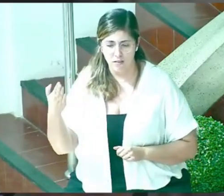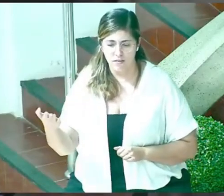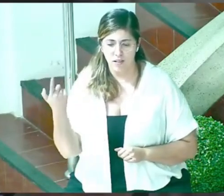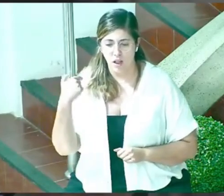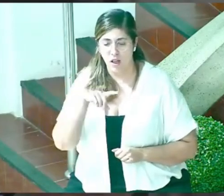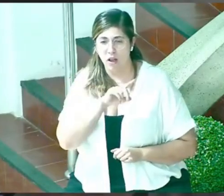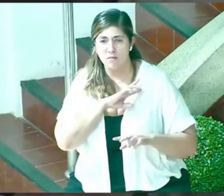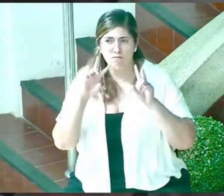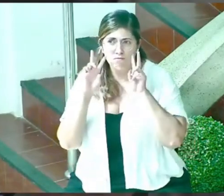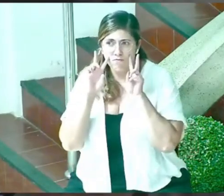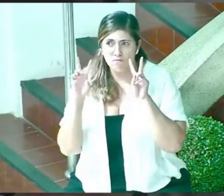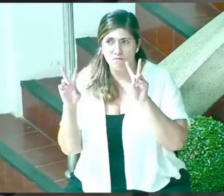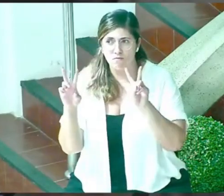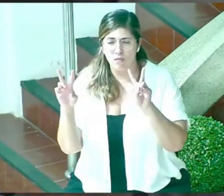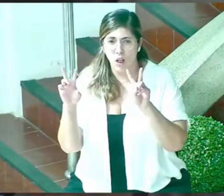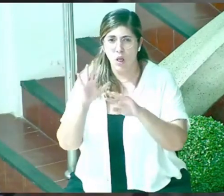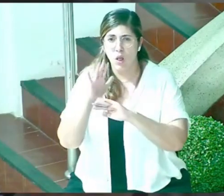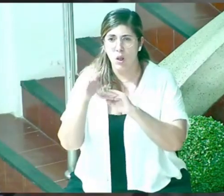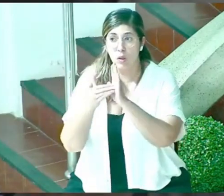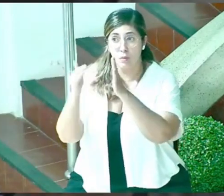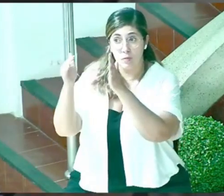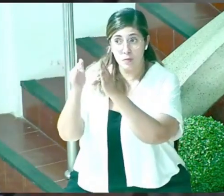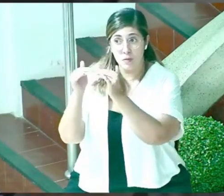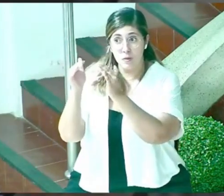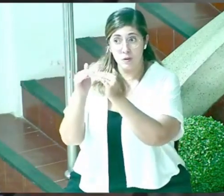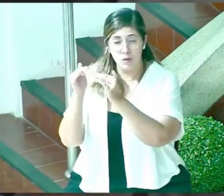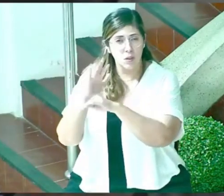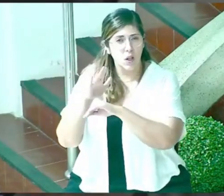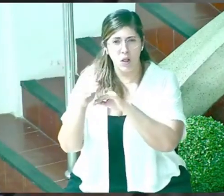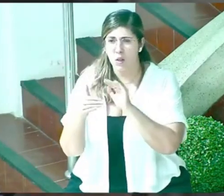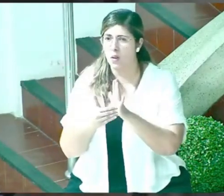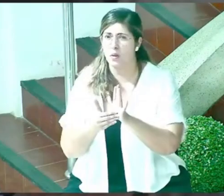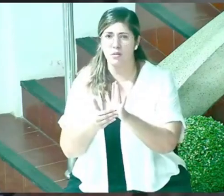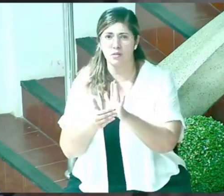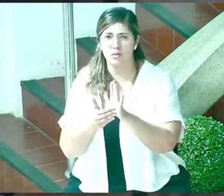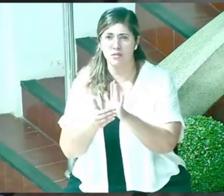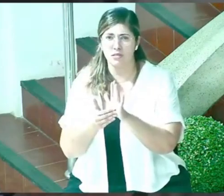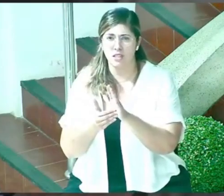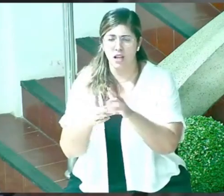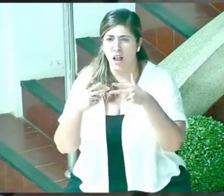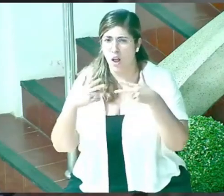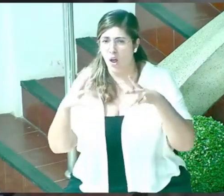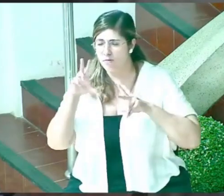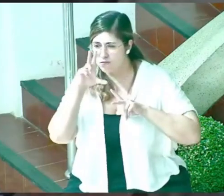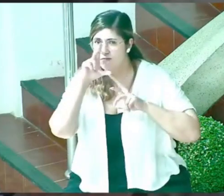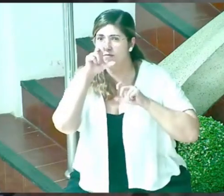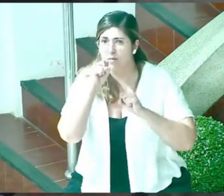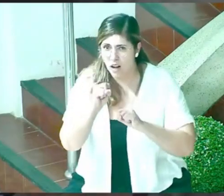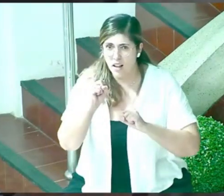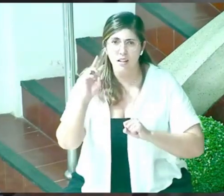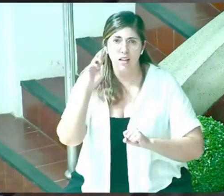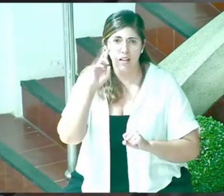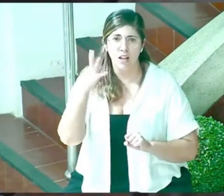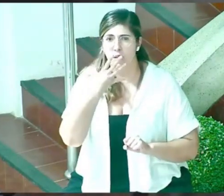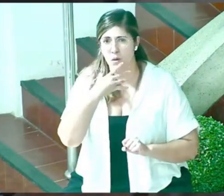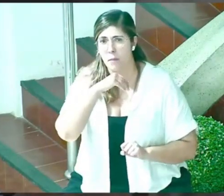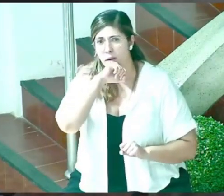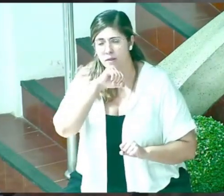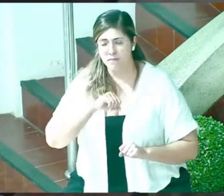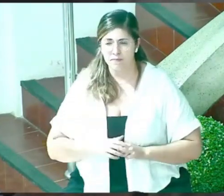isso, mas você vai desenhar-se orando a Deus e pedindo perdão a